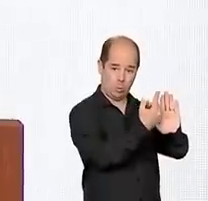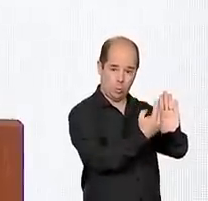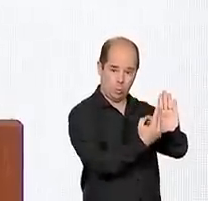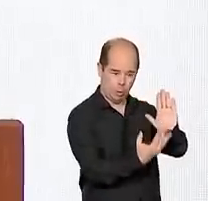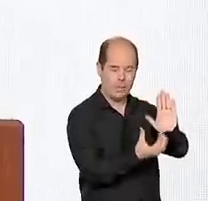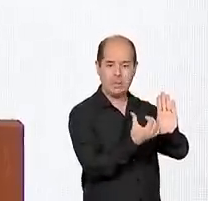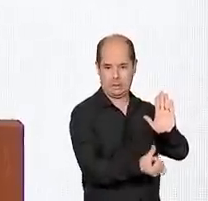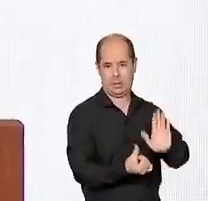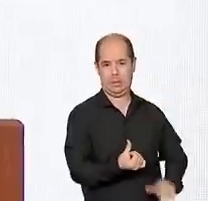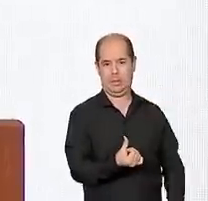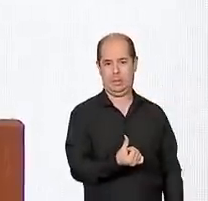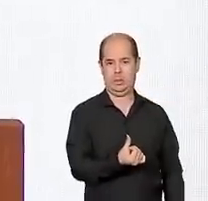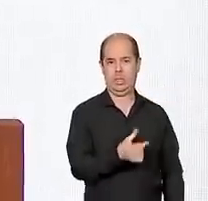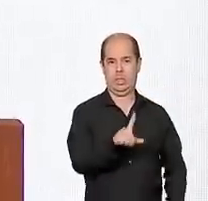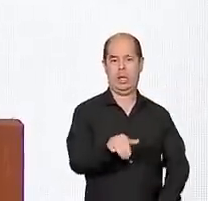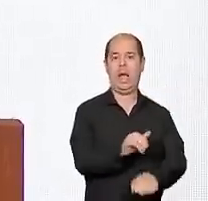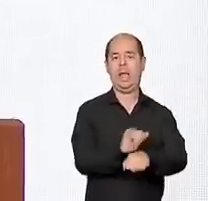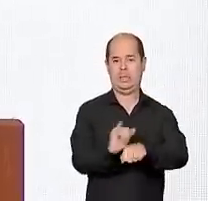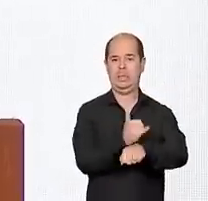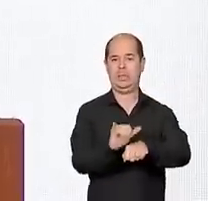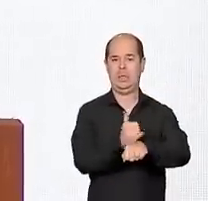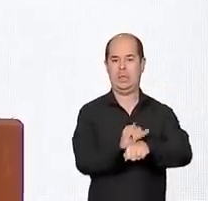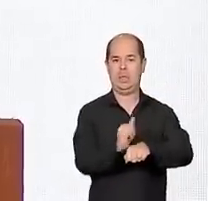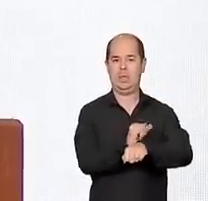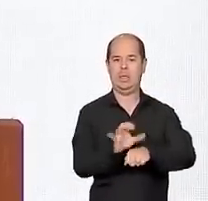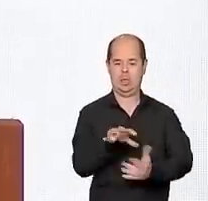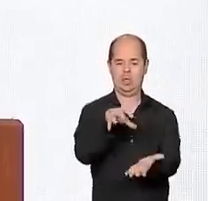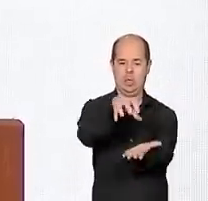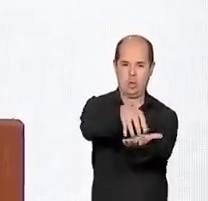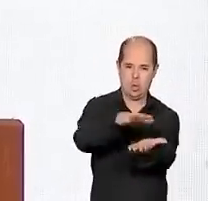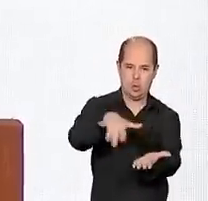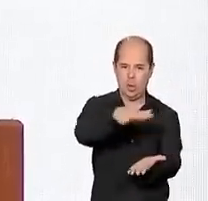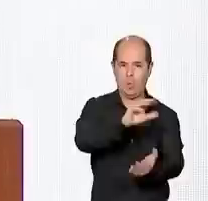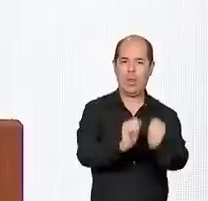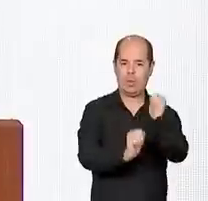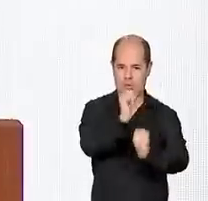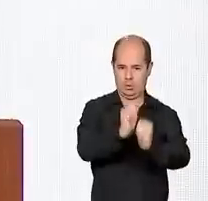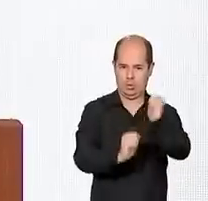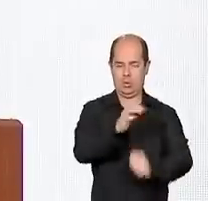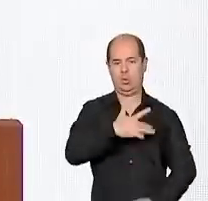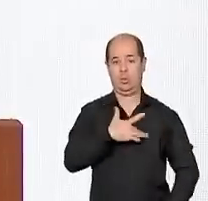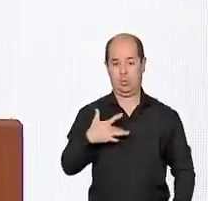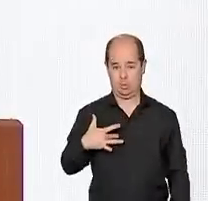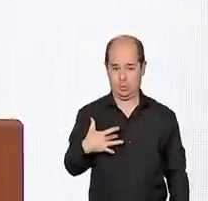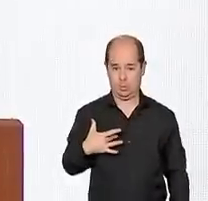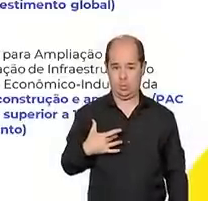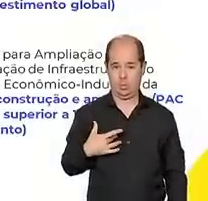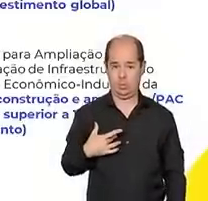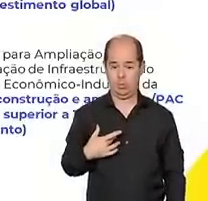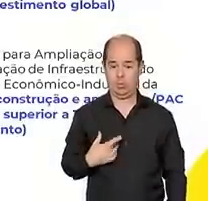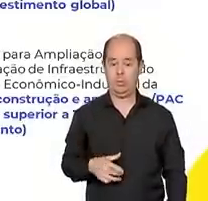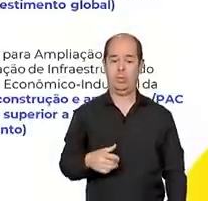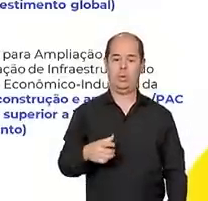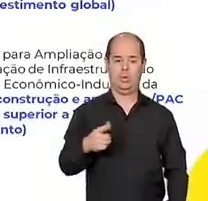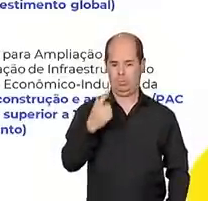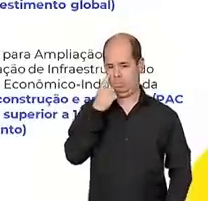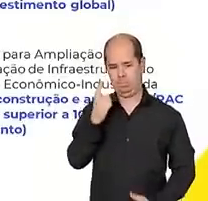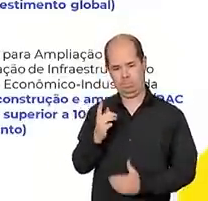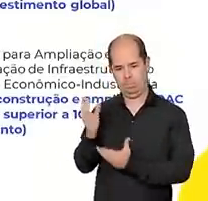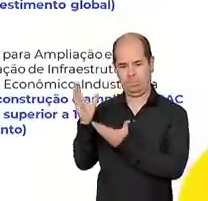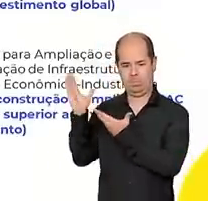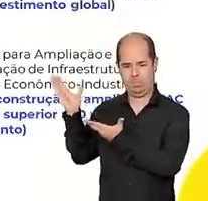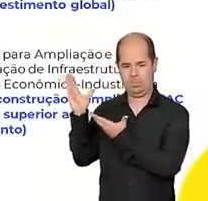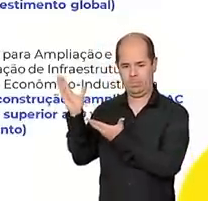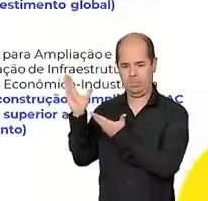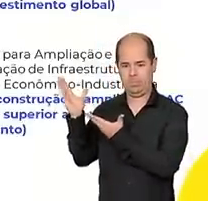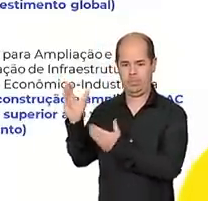a estratégia do Complexo Econômico Industrial da Saúde. O Programa de Parcerias para o Desenvolvimento Produtivo, que é